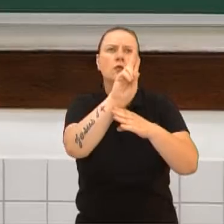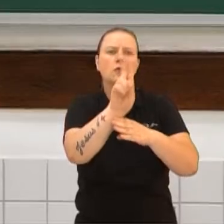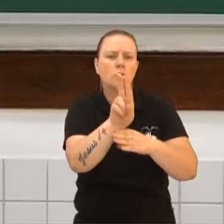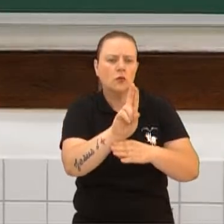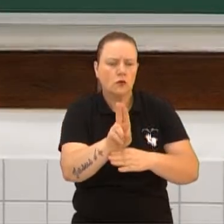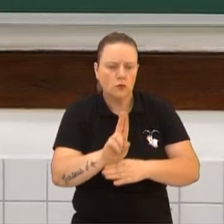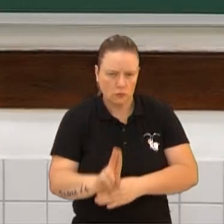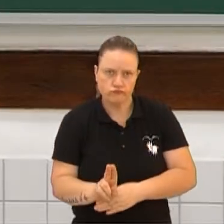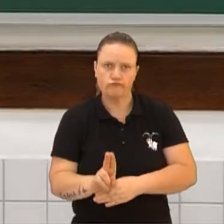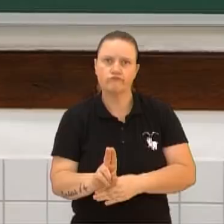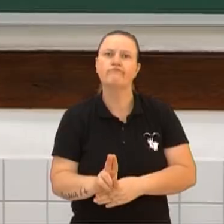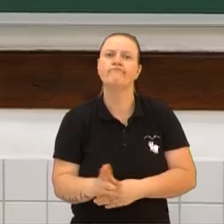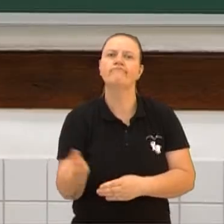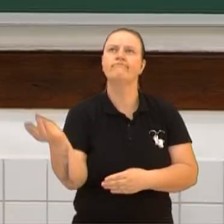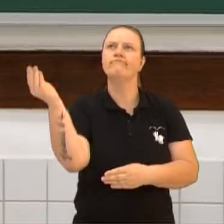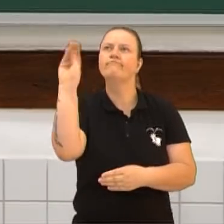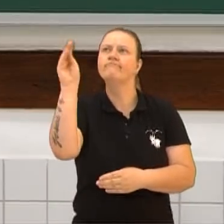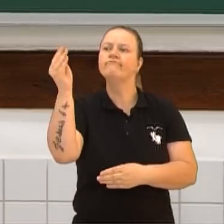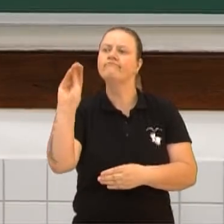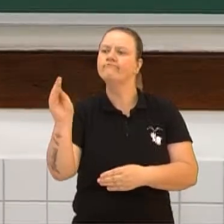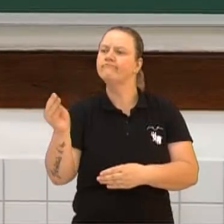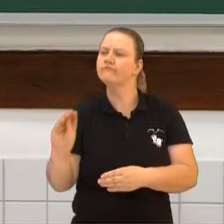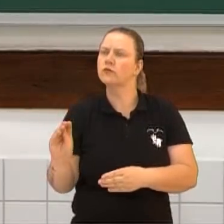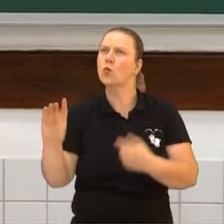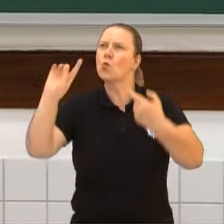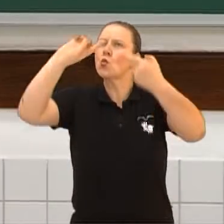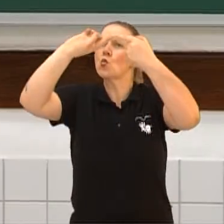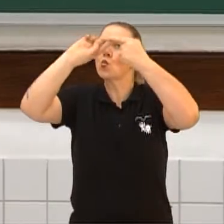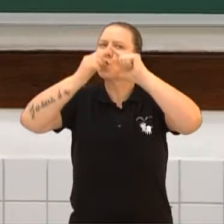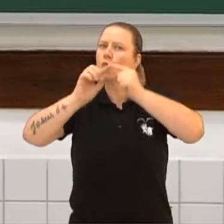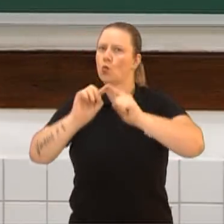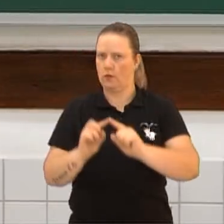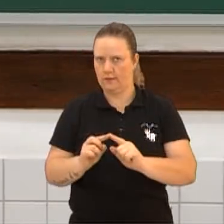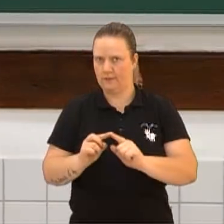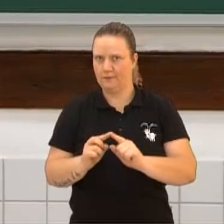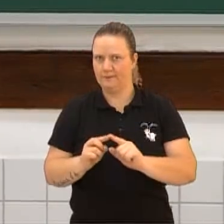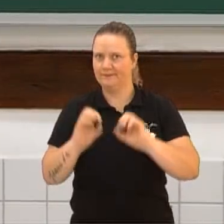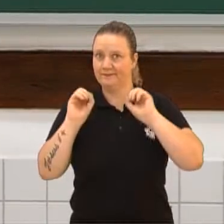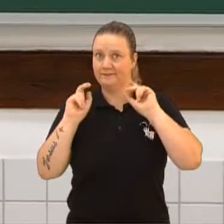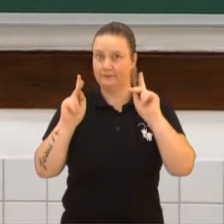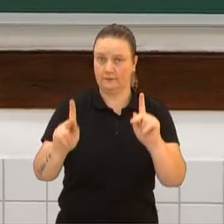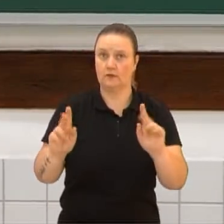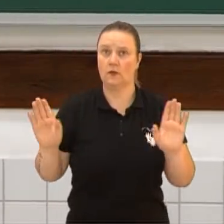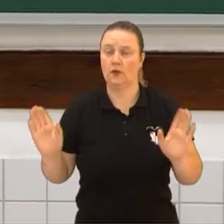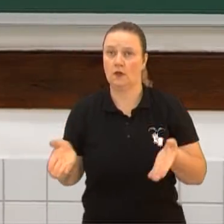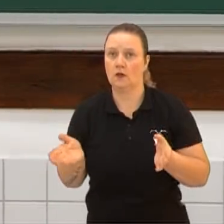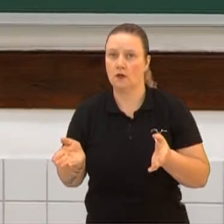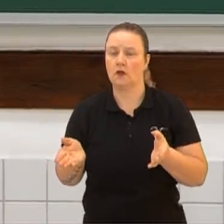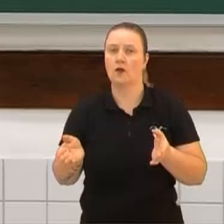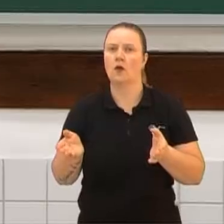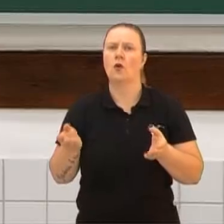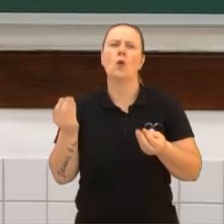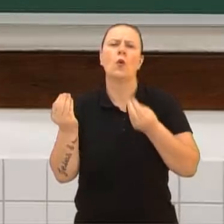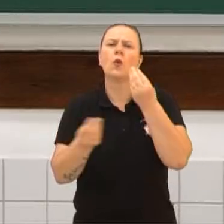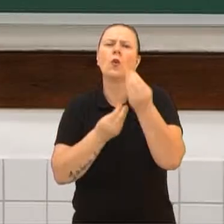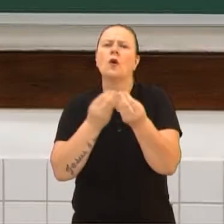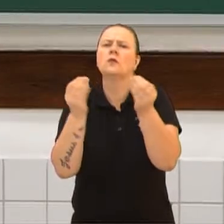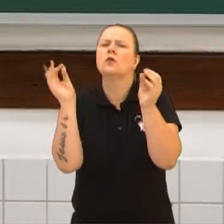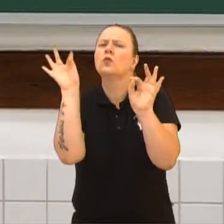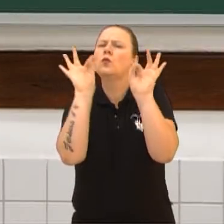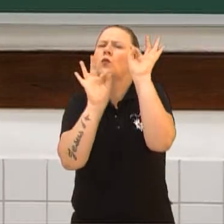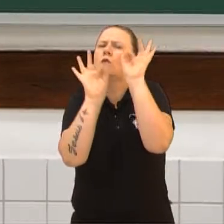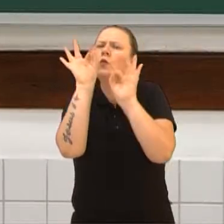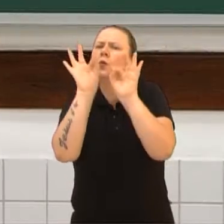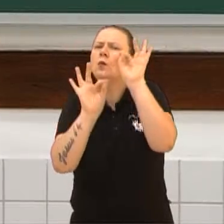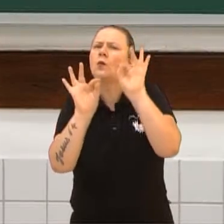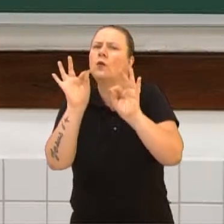lá no exercício e relacionassem com uma tabela. Tá bom? Essa tabela ela foi organizada como mesmo? Vocês lembram lá do